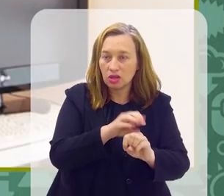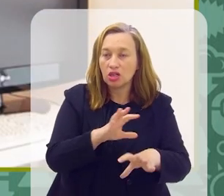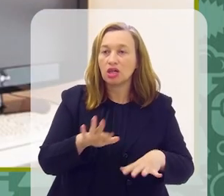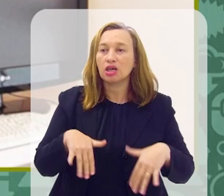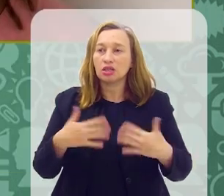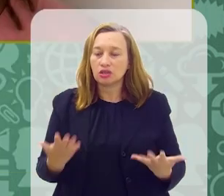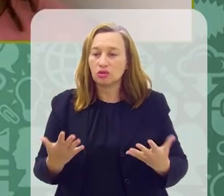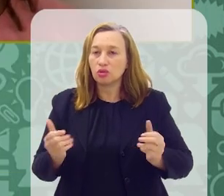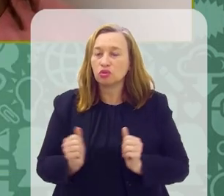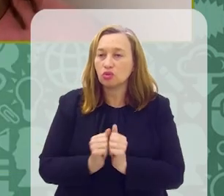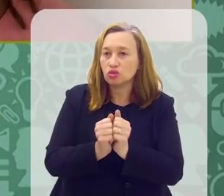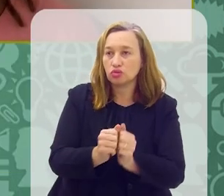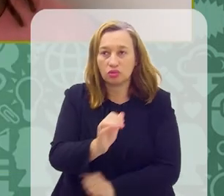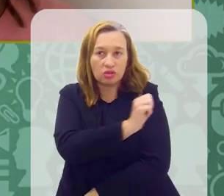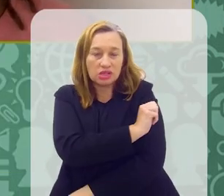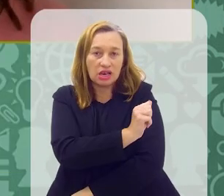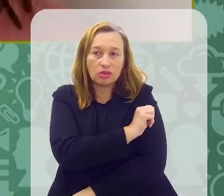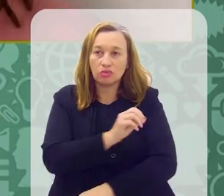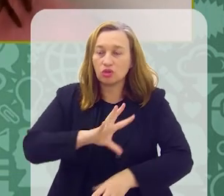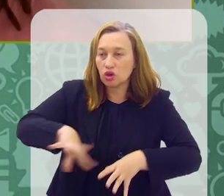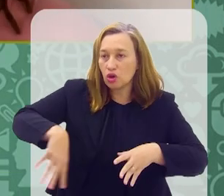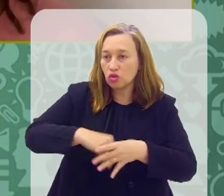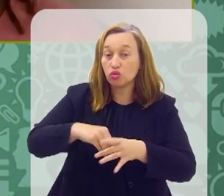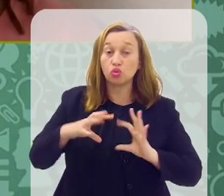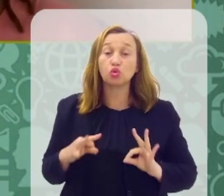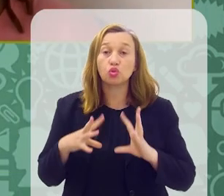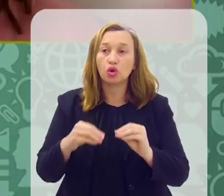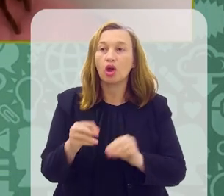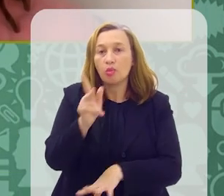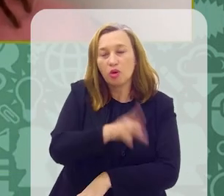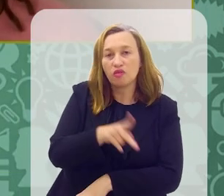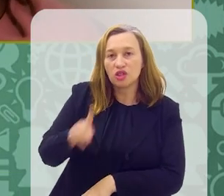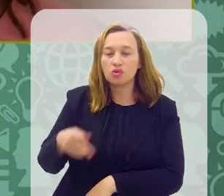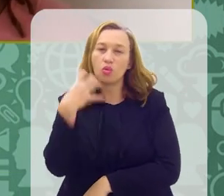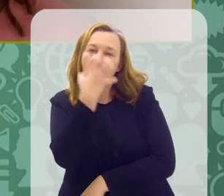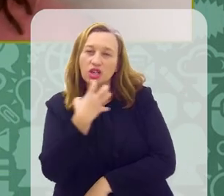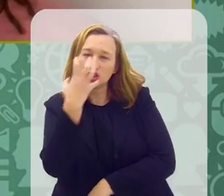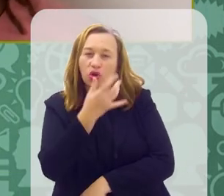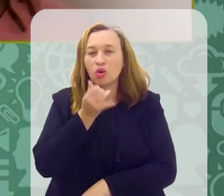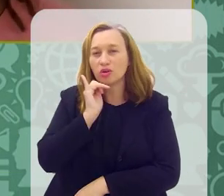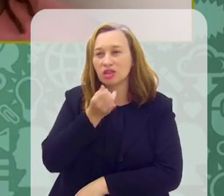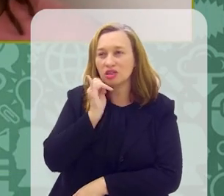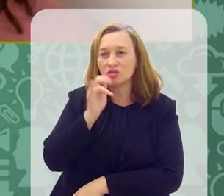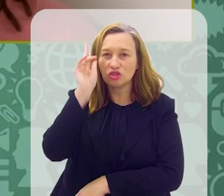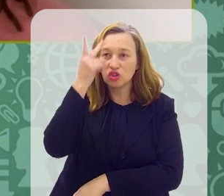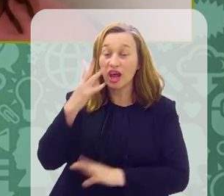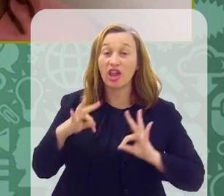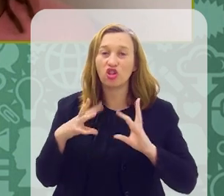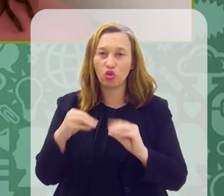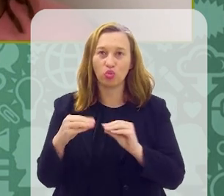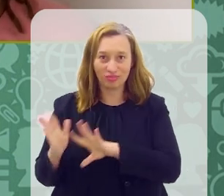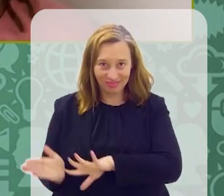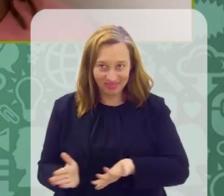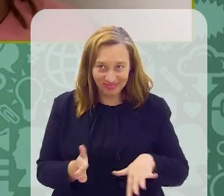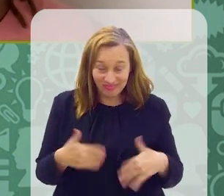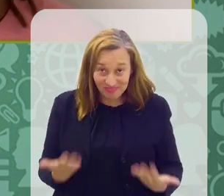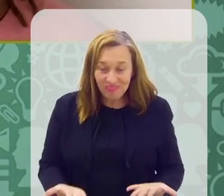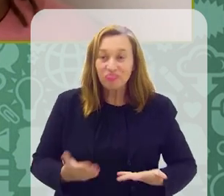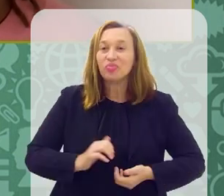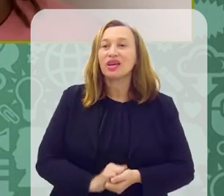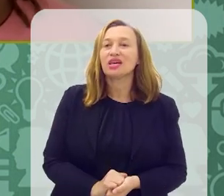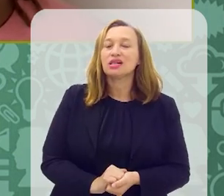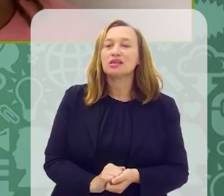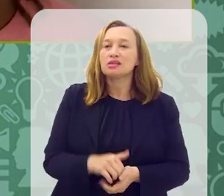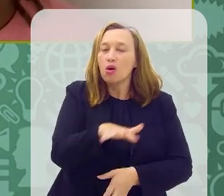numa aula com os meus alunos. Então junta isso aí, é professor, cantor, é contador de história, enfim.